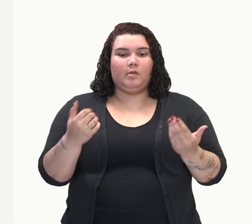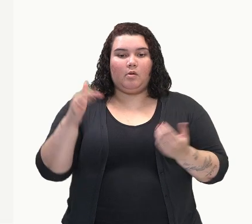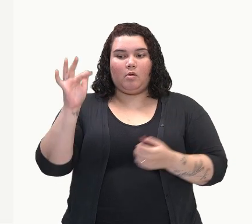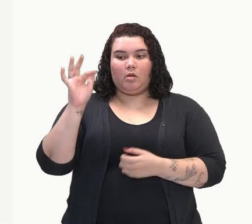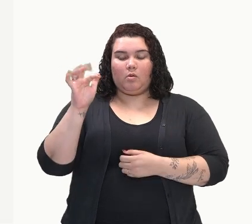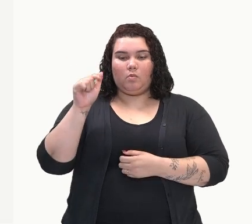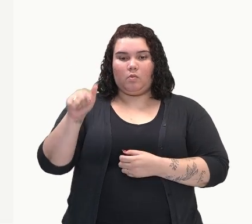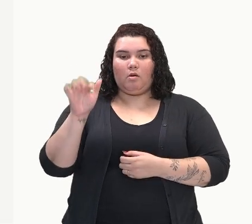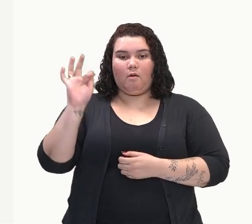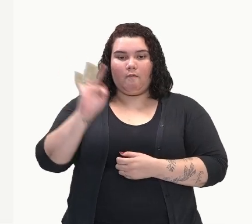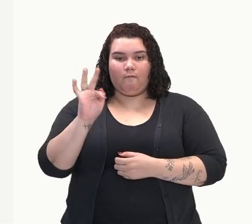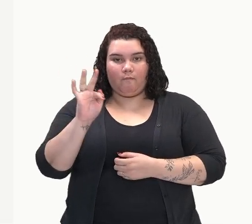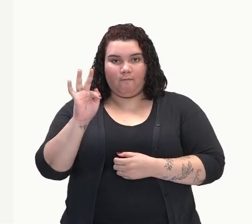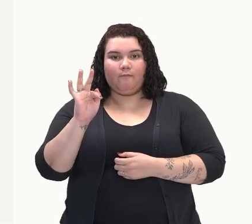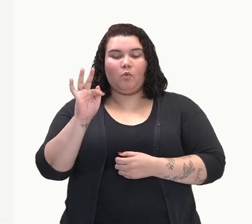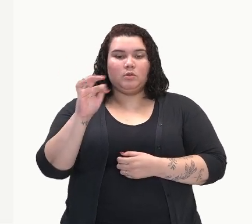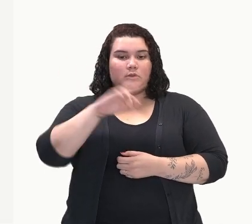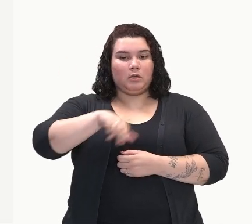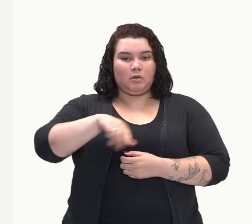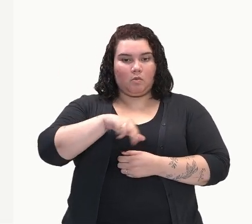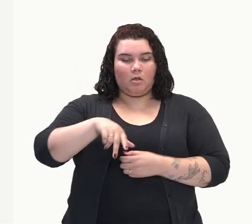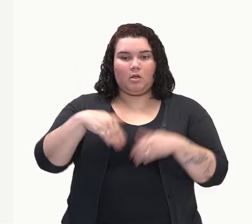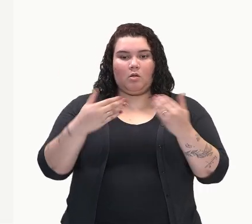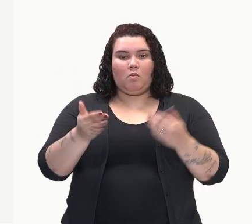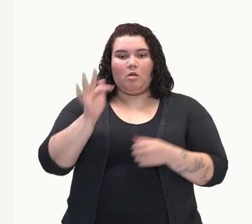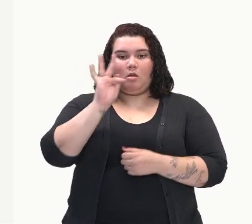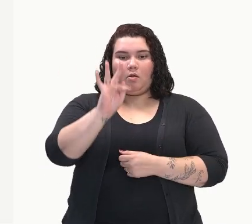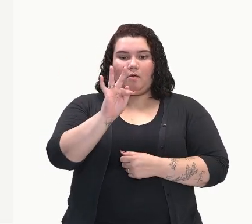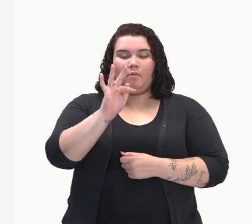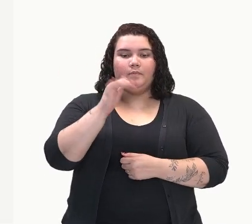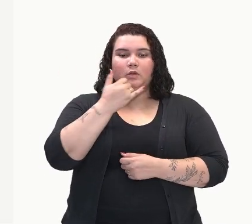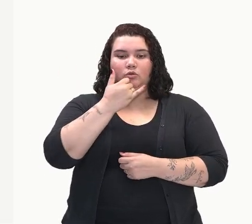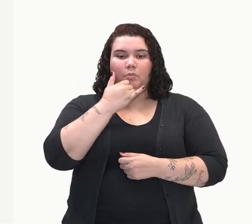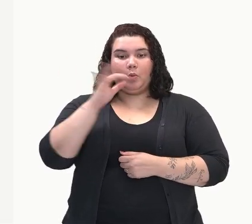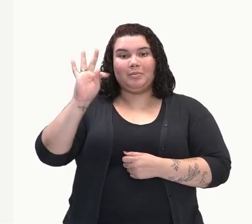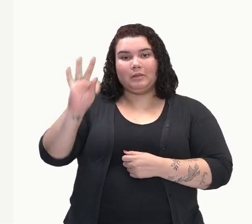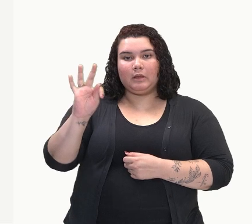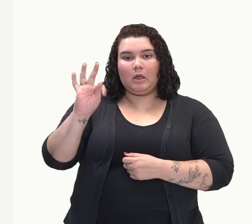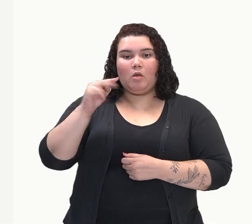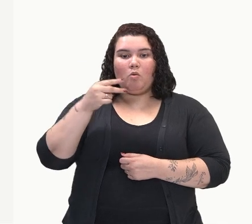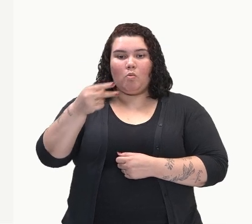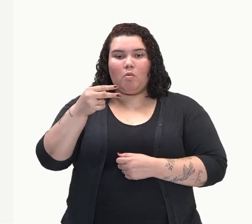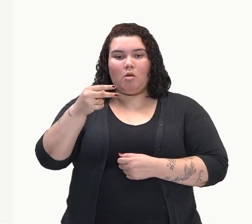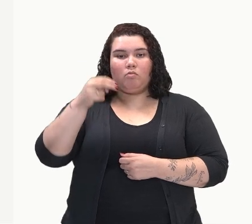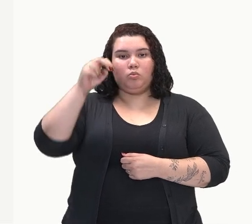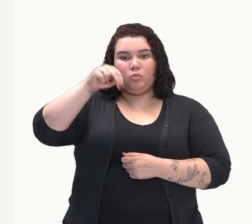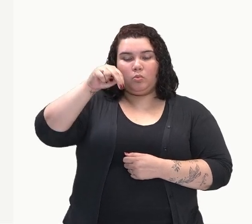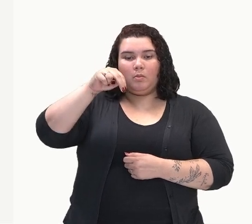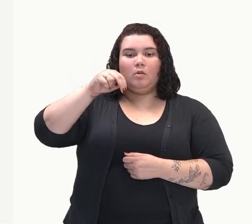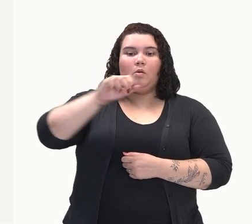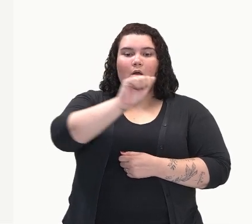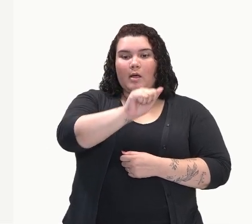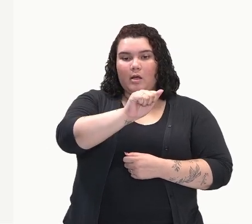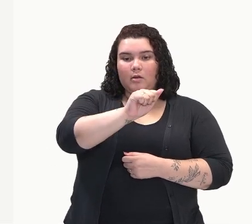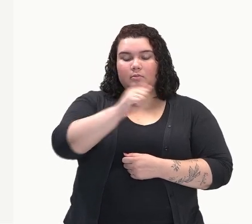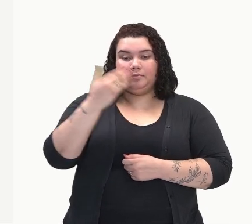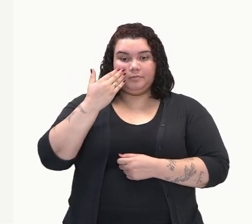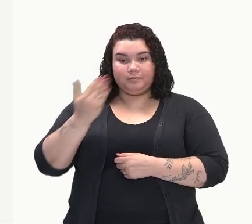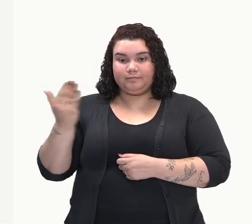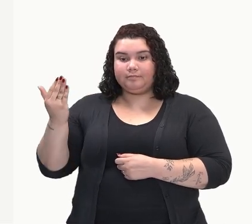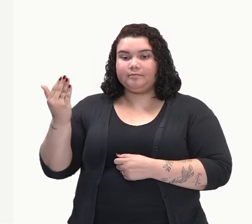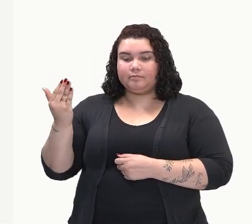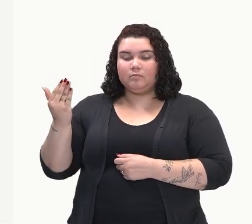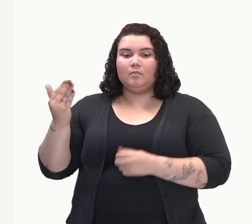é constante, o trabalho aqui é numericamente igual à área compreendida abaixo da curva. Ou seja,